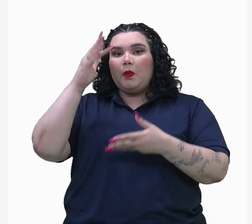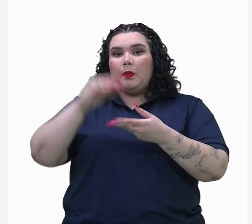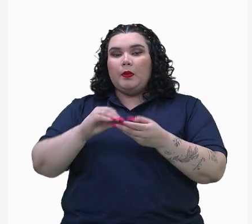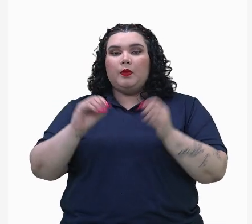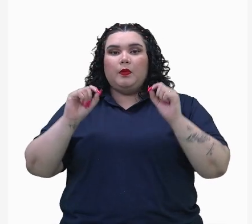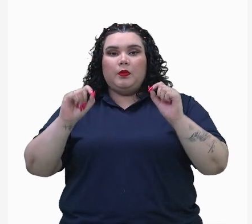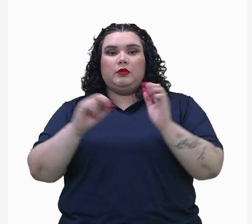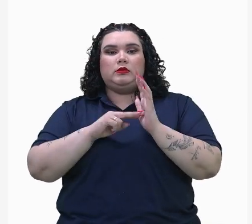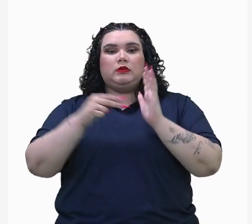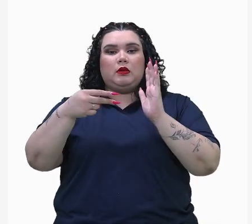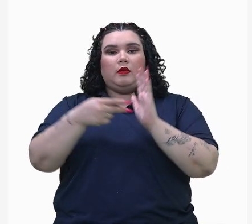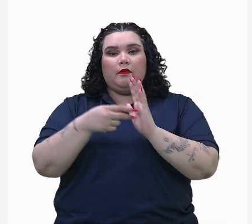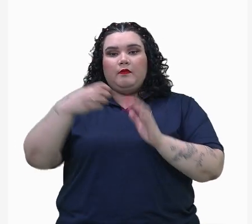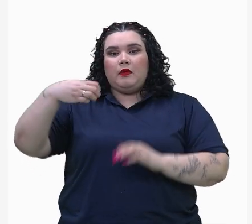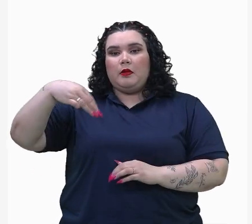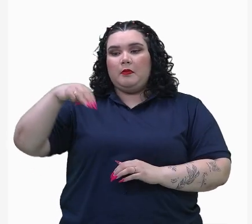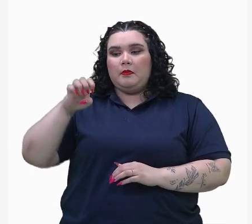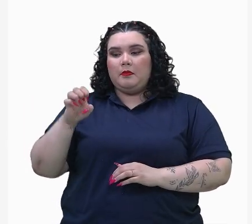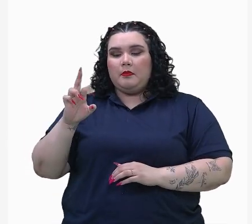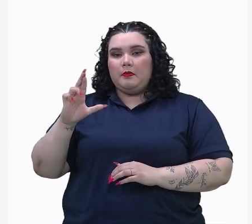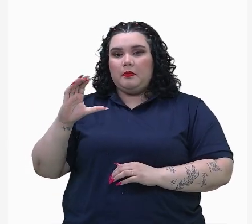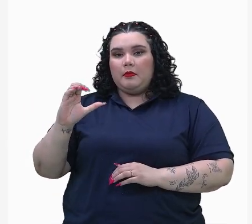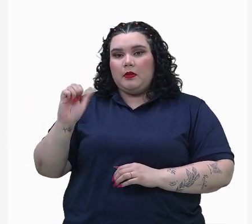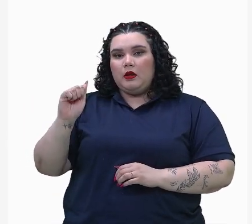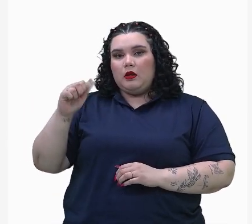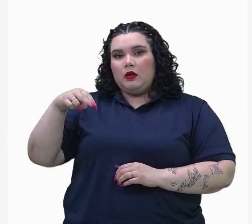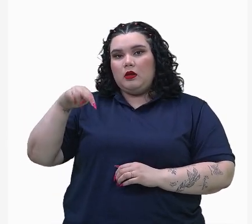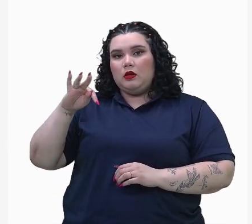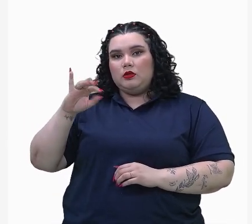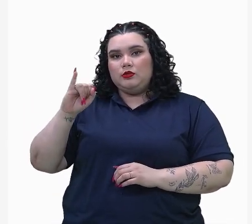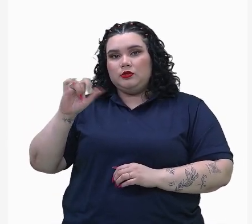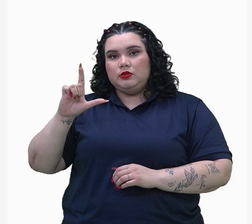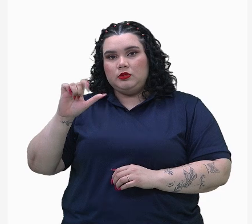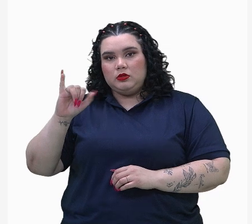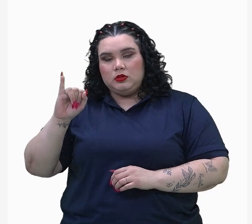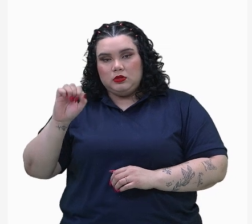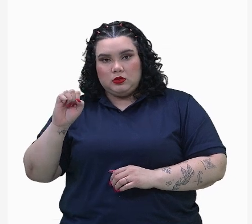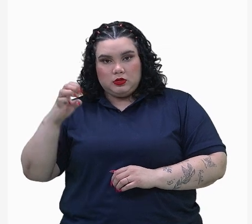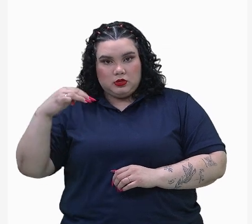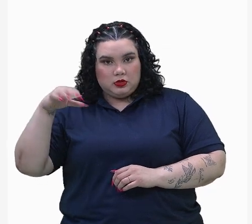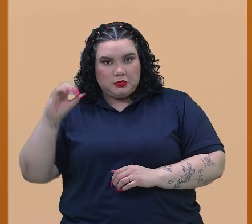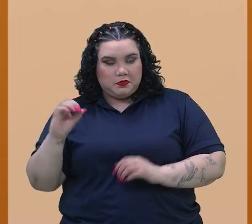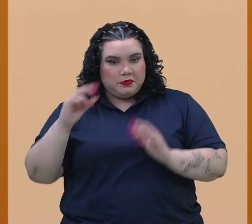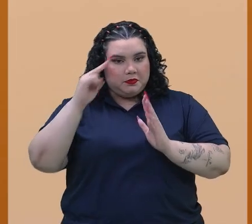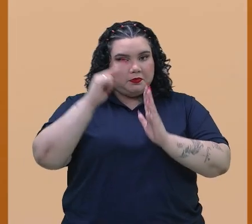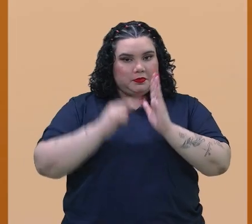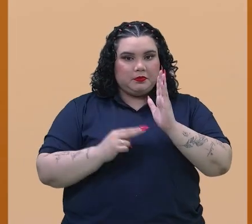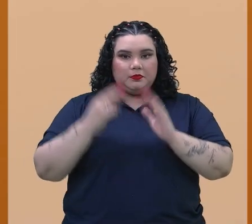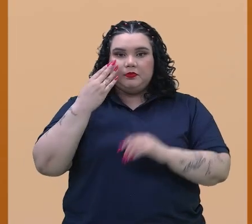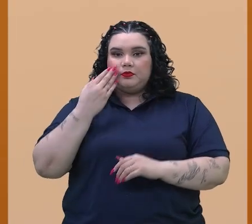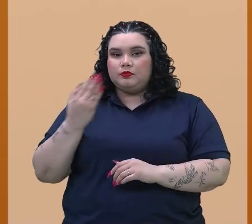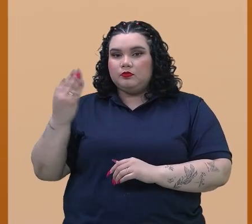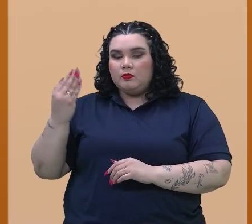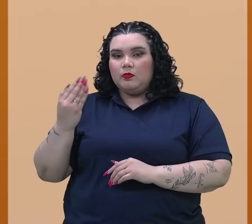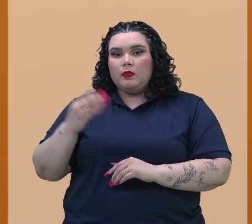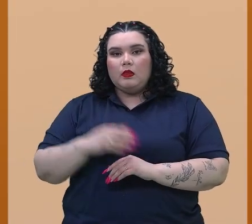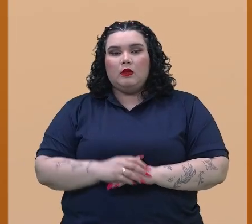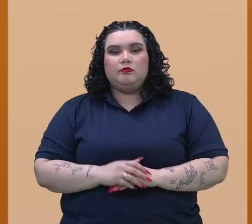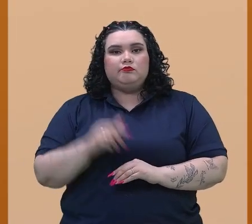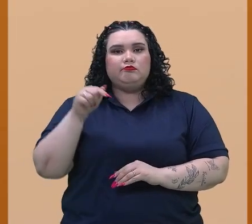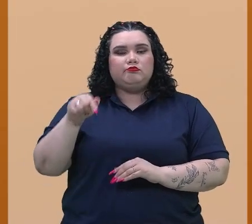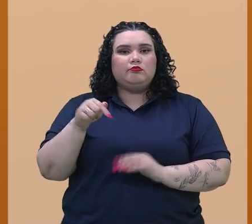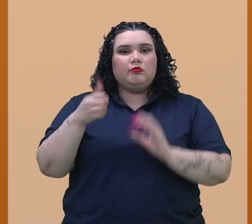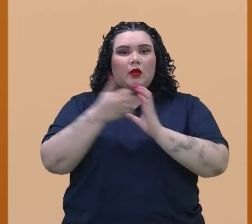o mercantilismo, tá, gente? Vamos então a esse texto que vai nos auxiliar, vamos lá? O mercantilismo